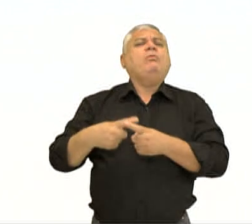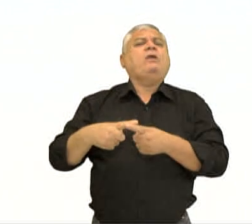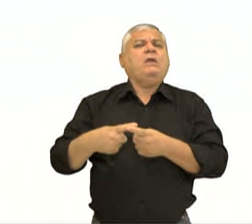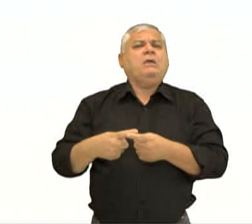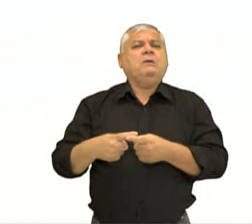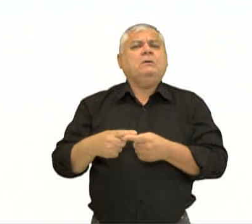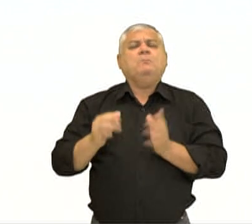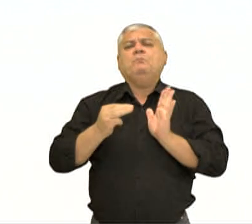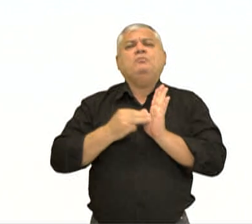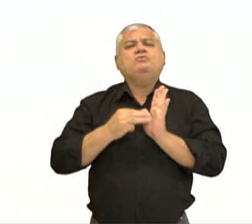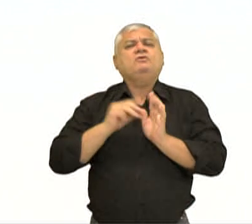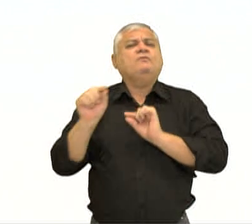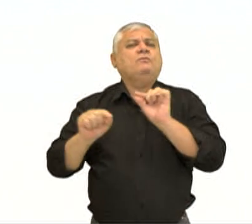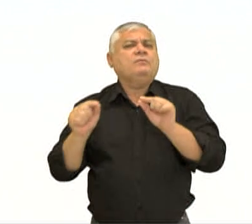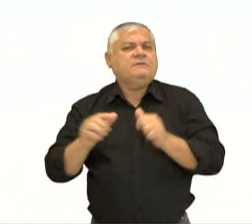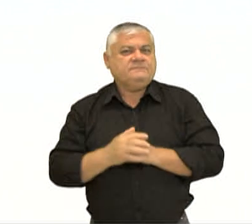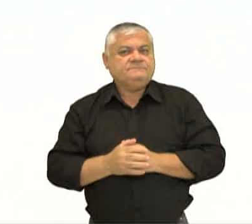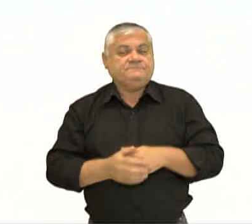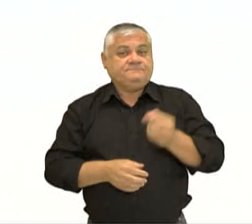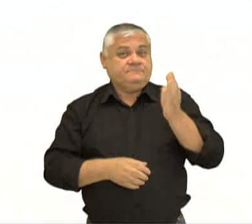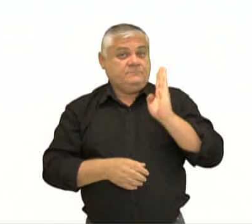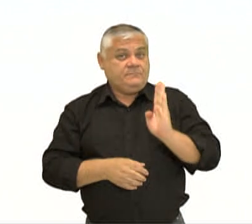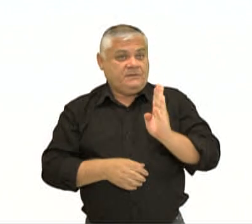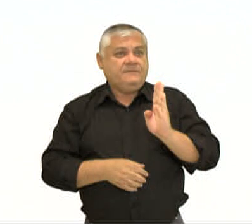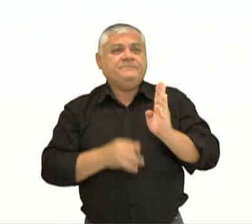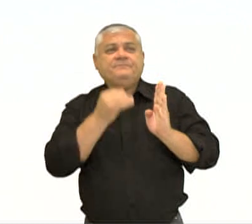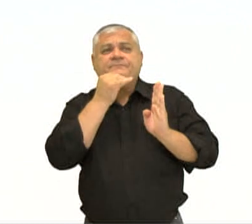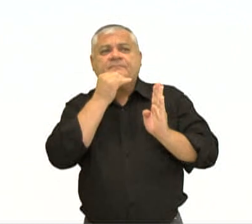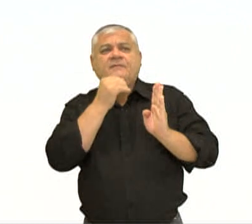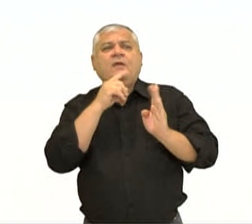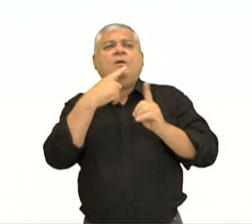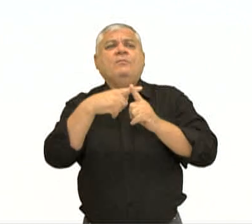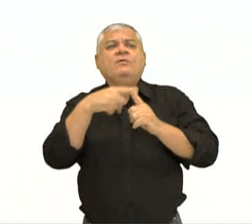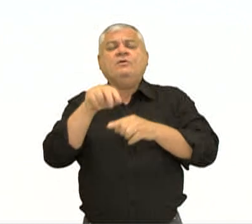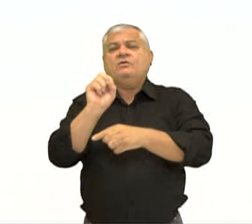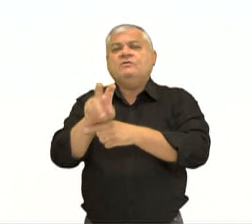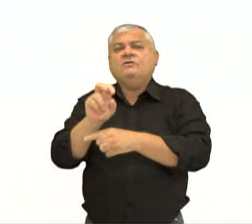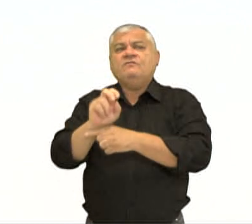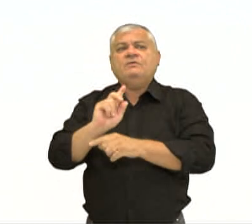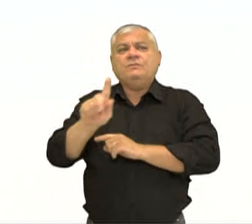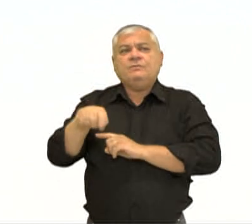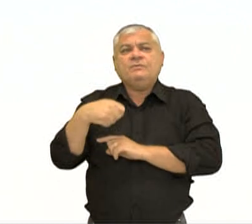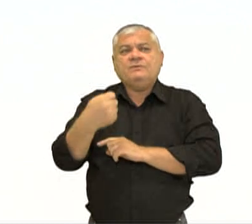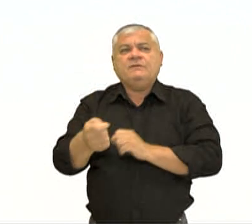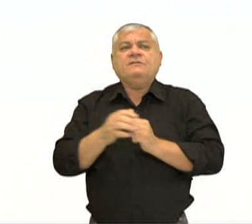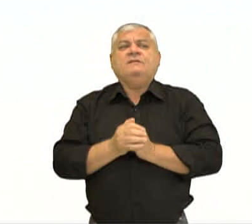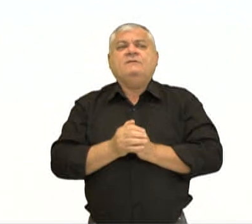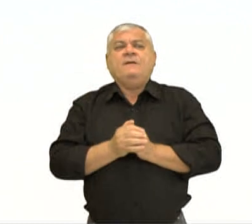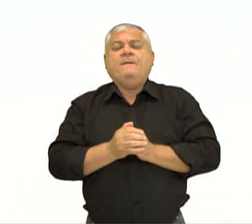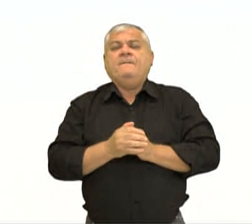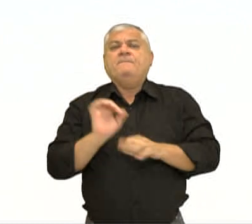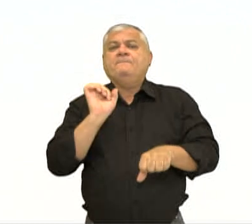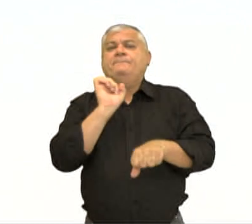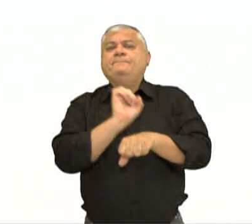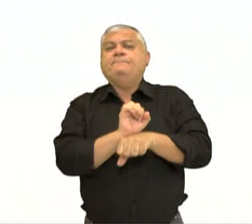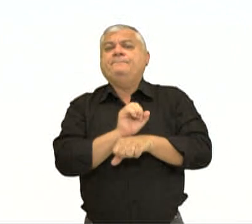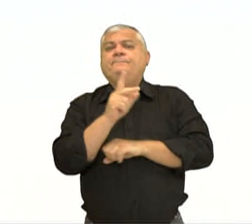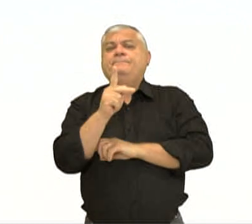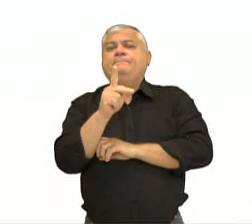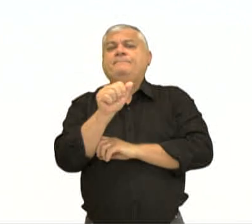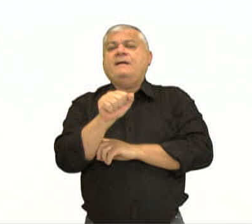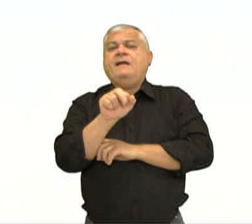são os motivos mesmo? E na alternativa B, por que que os vírus são considerados pela